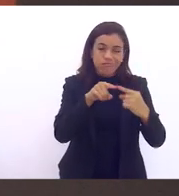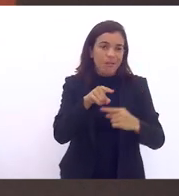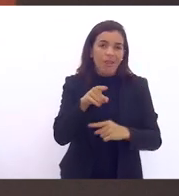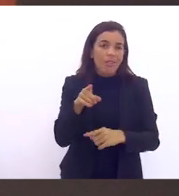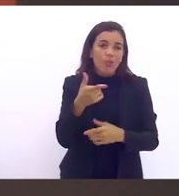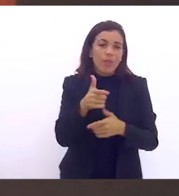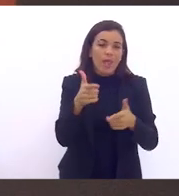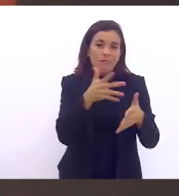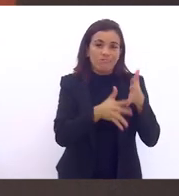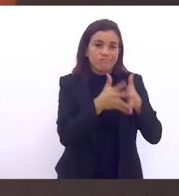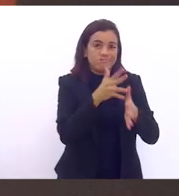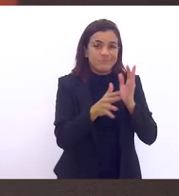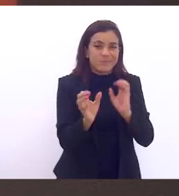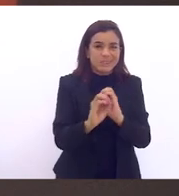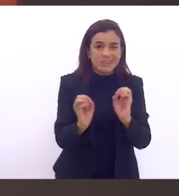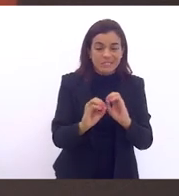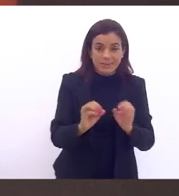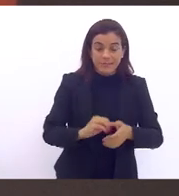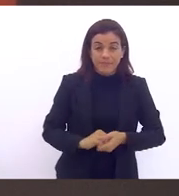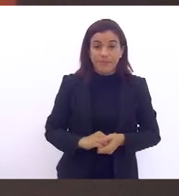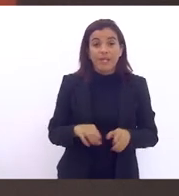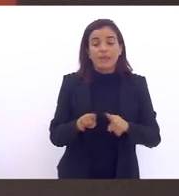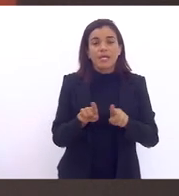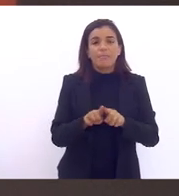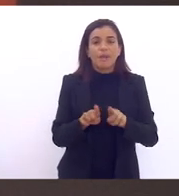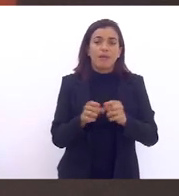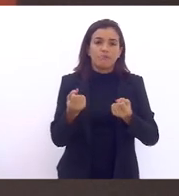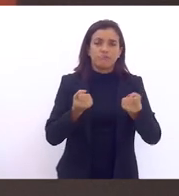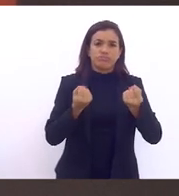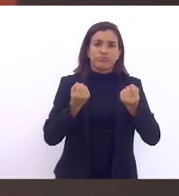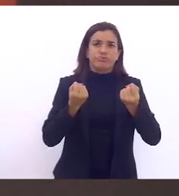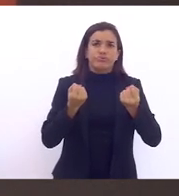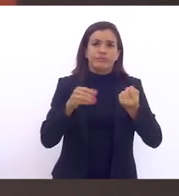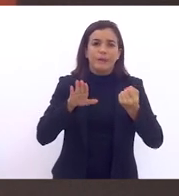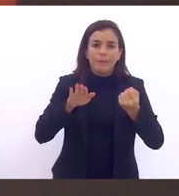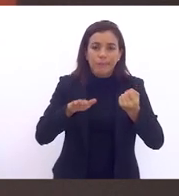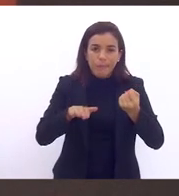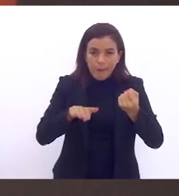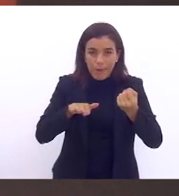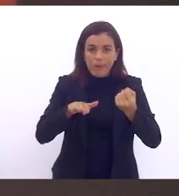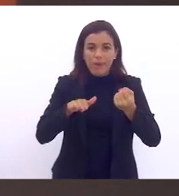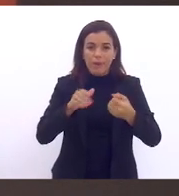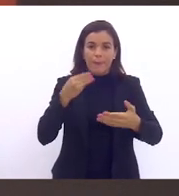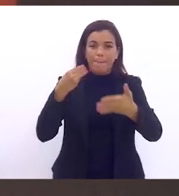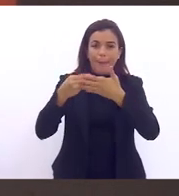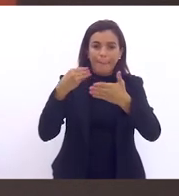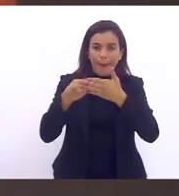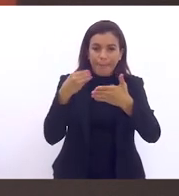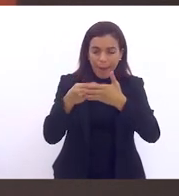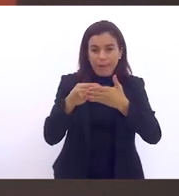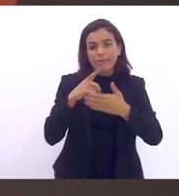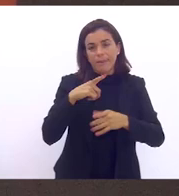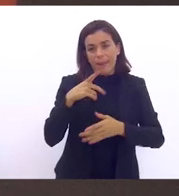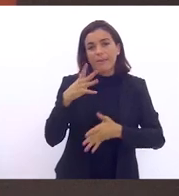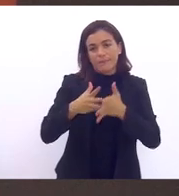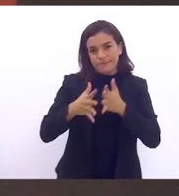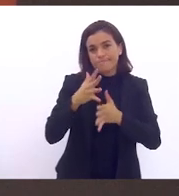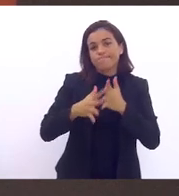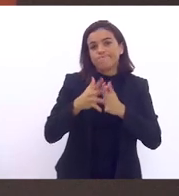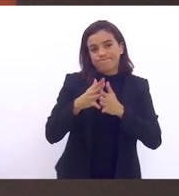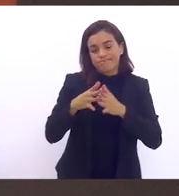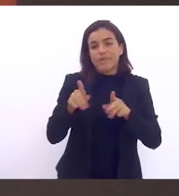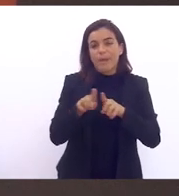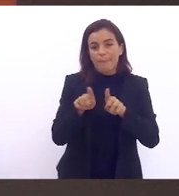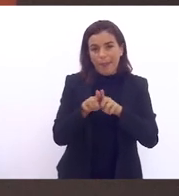praça de pedágio a parada do veículo aceleração desaceleração causa eh ela tem impacto nos gases de efeito